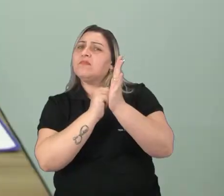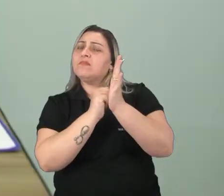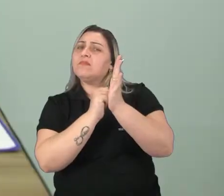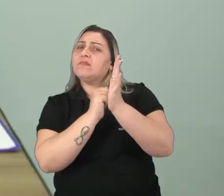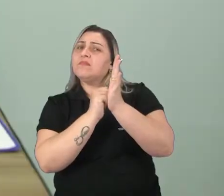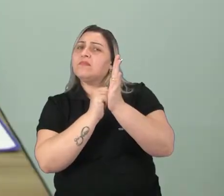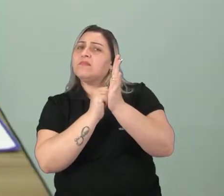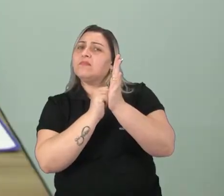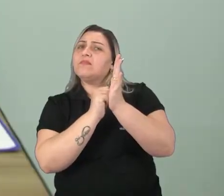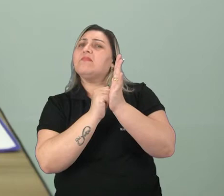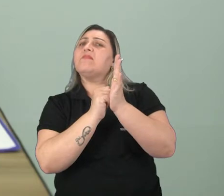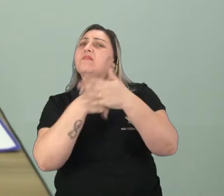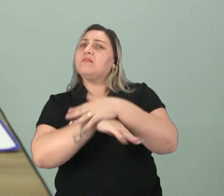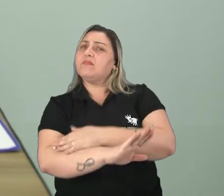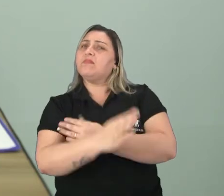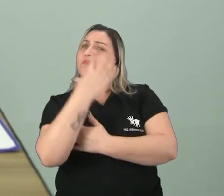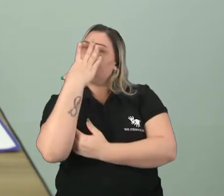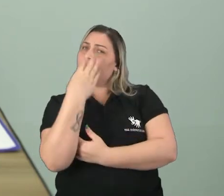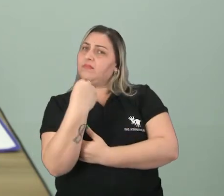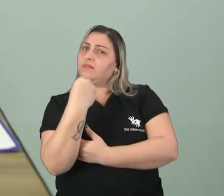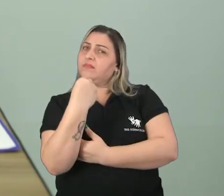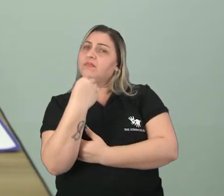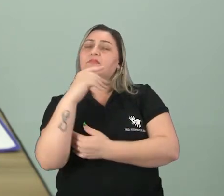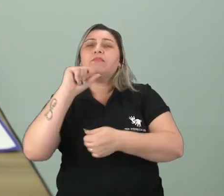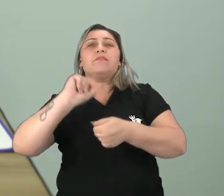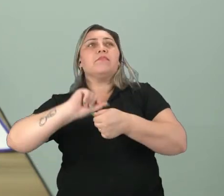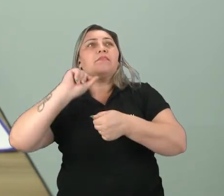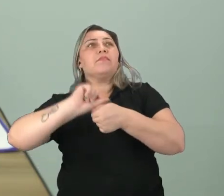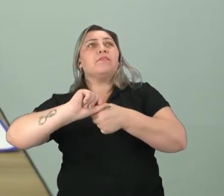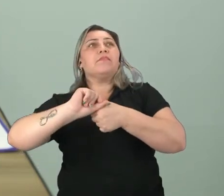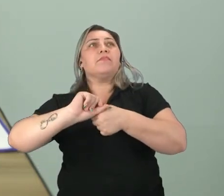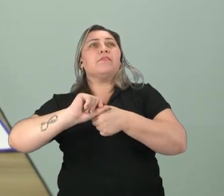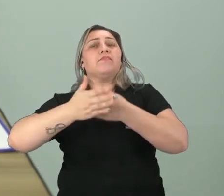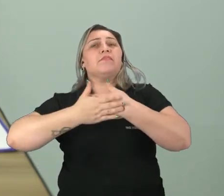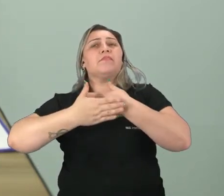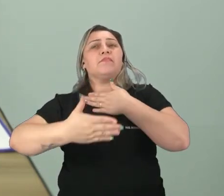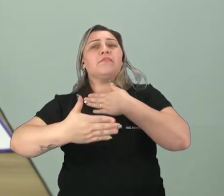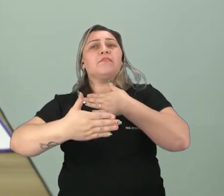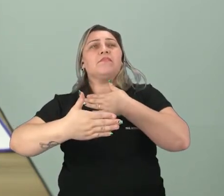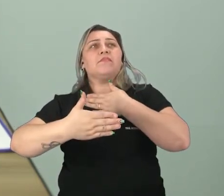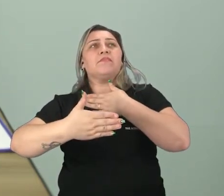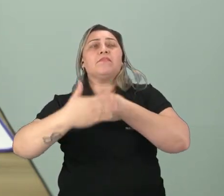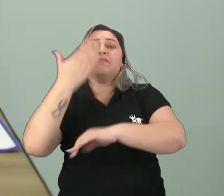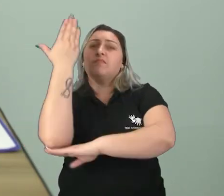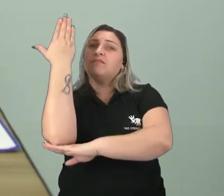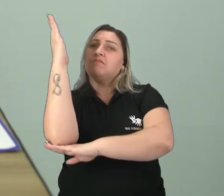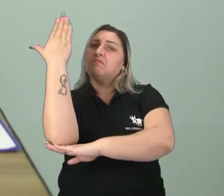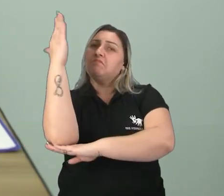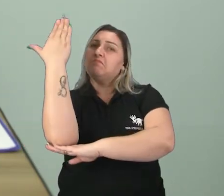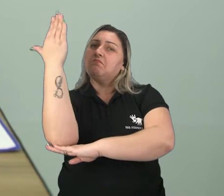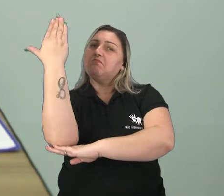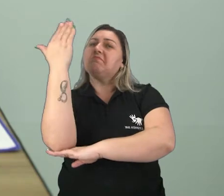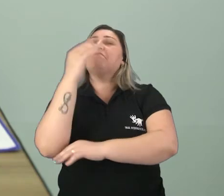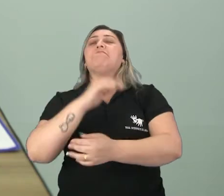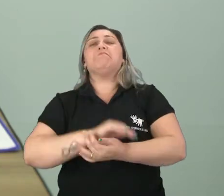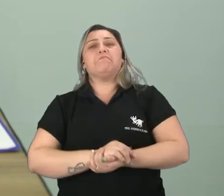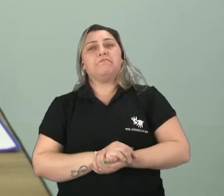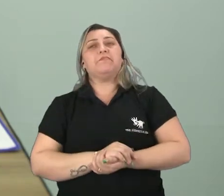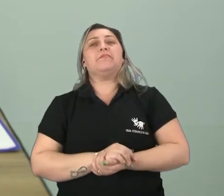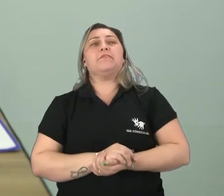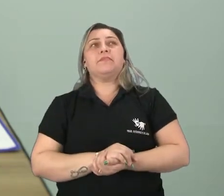e o porta-retrato foi fabricado a partir da Madeira